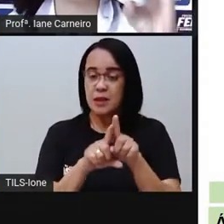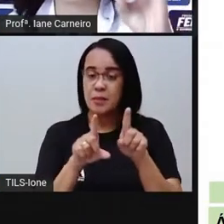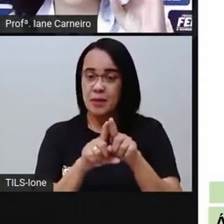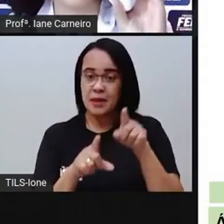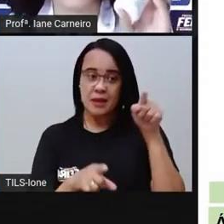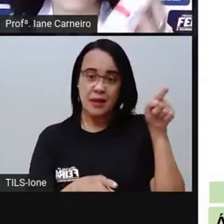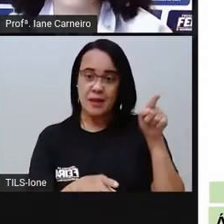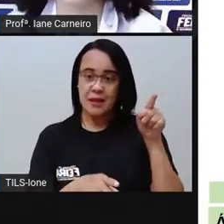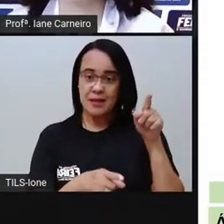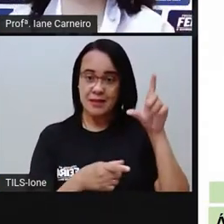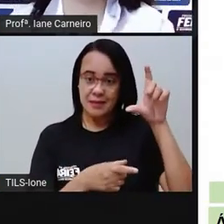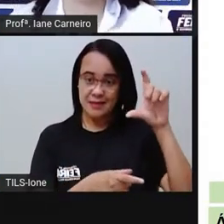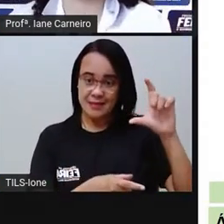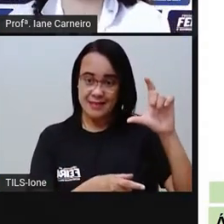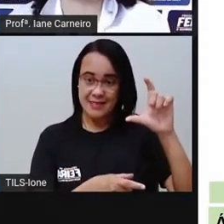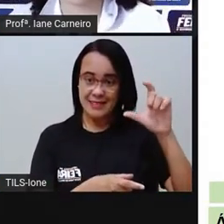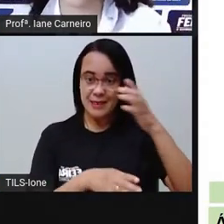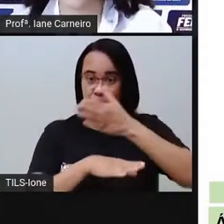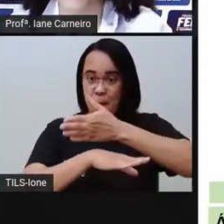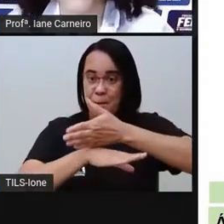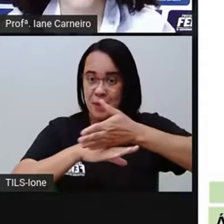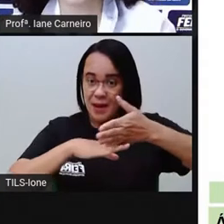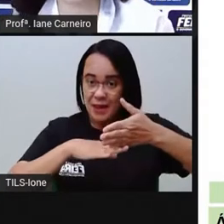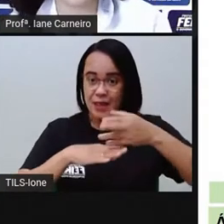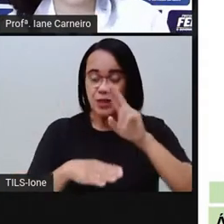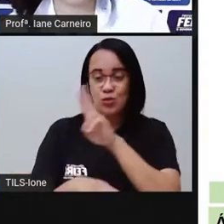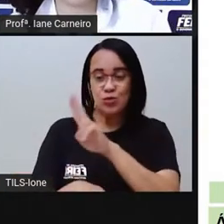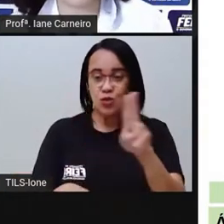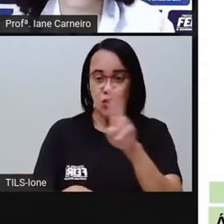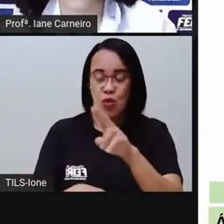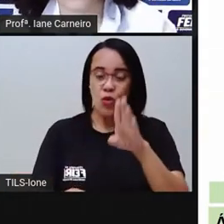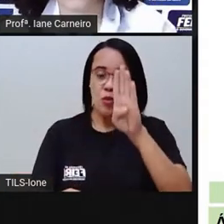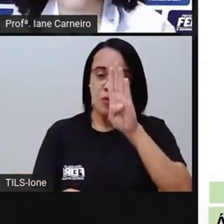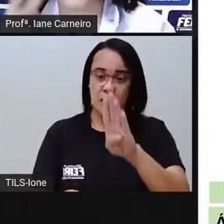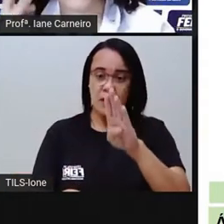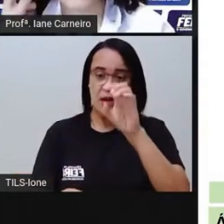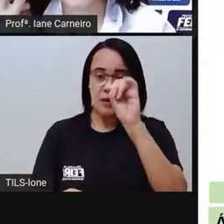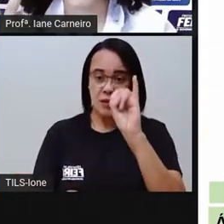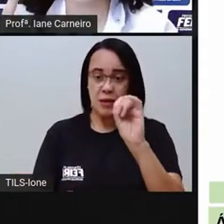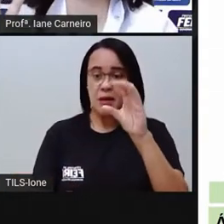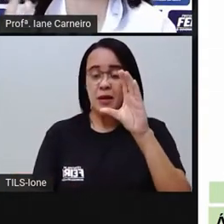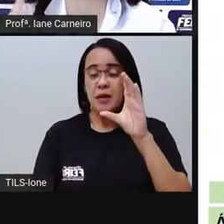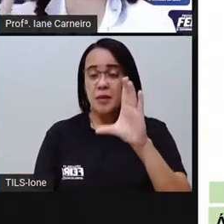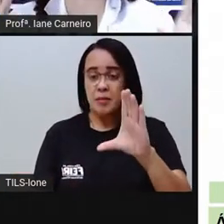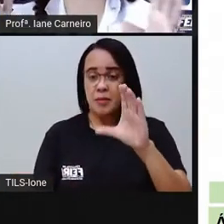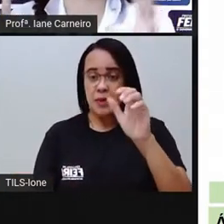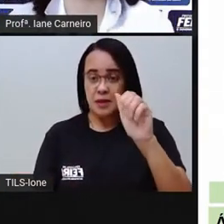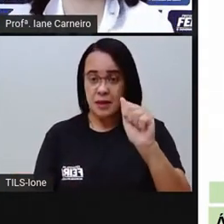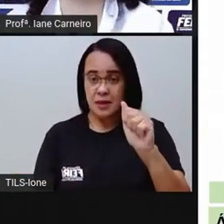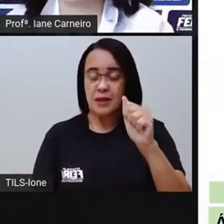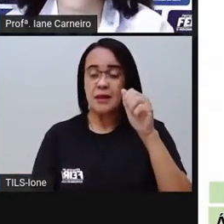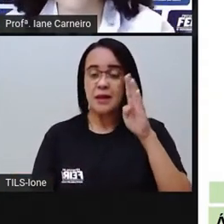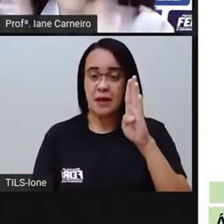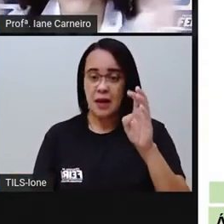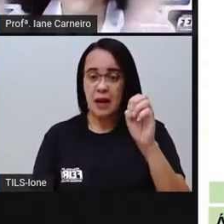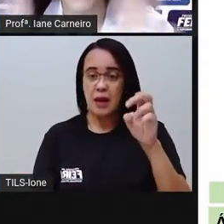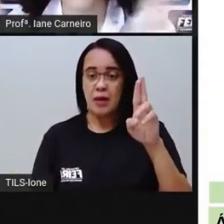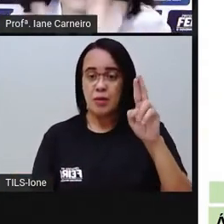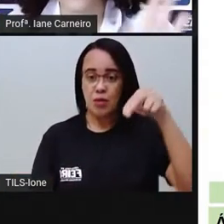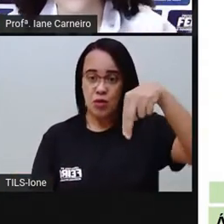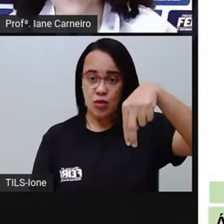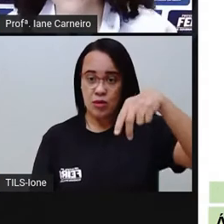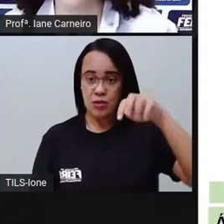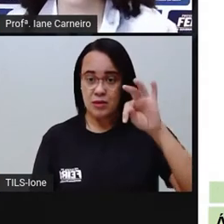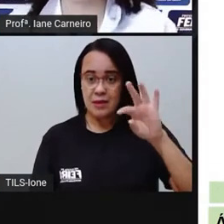o bicarbonato de sódio, certo? O que será que a gente vai fazer com esses dois ingredientes, né? Não é de